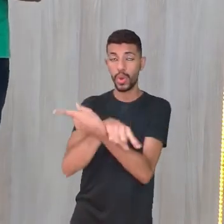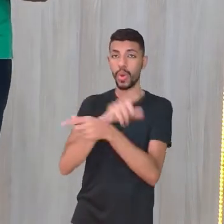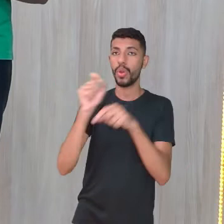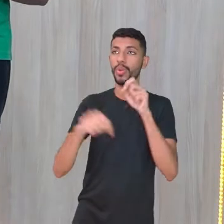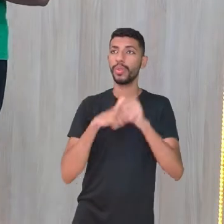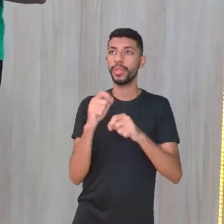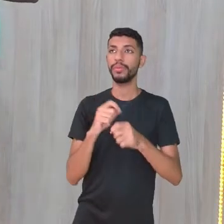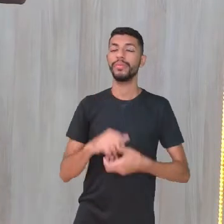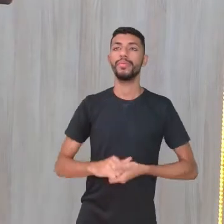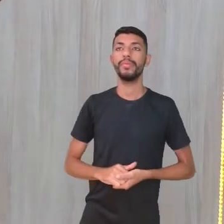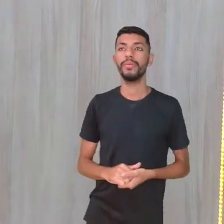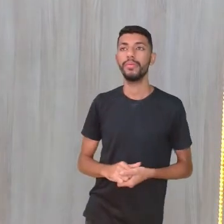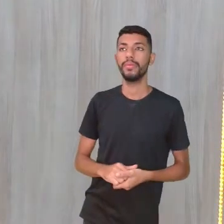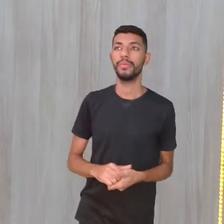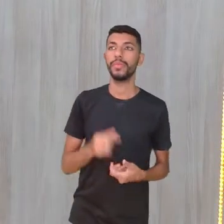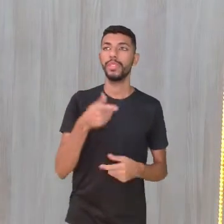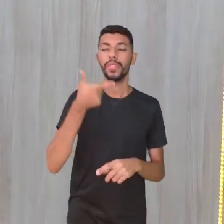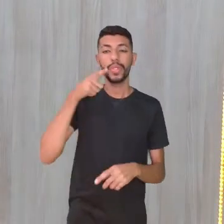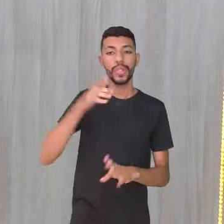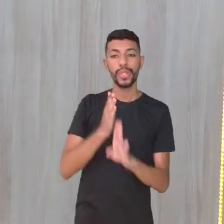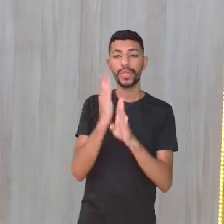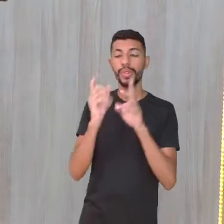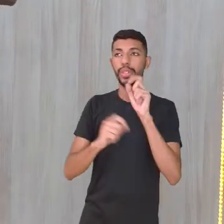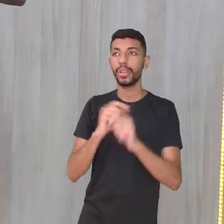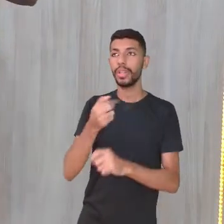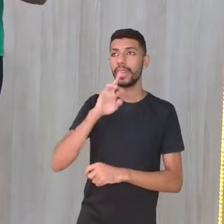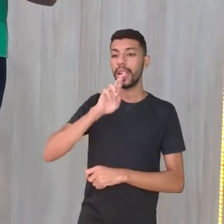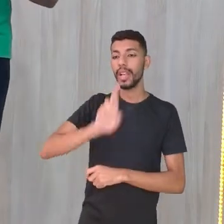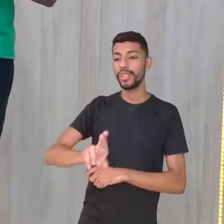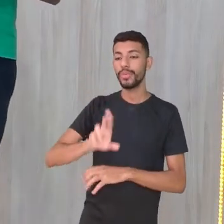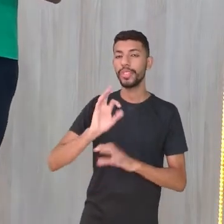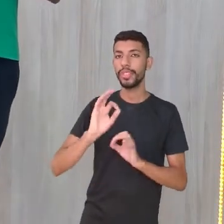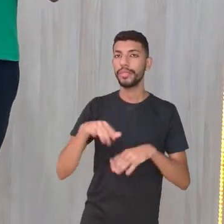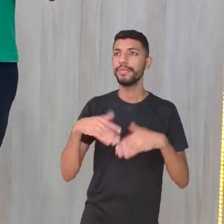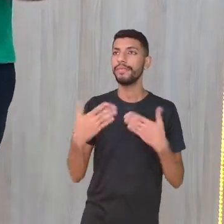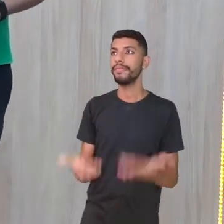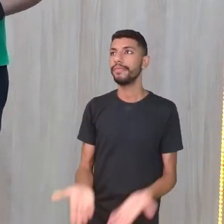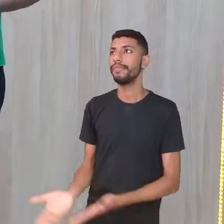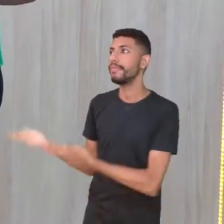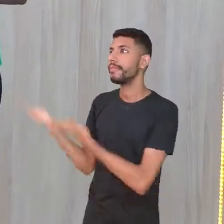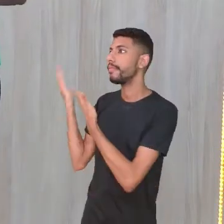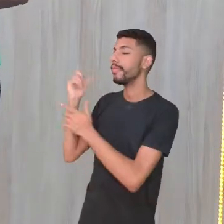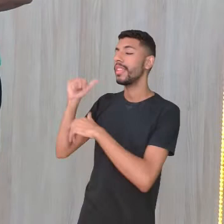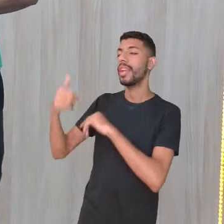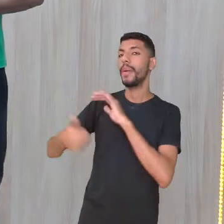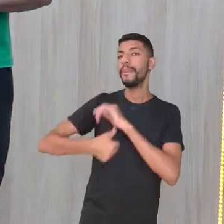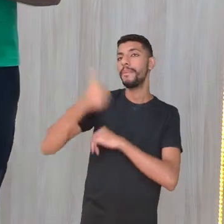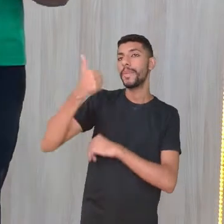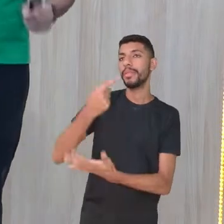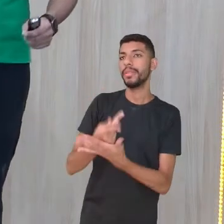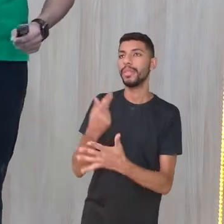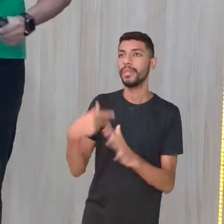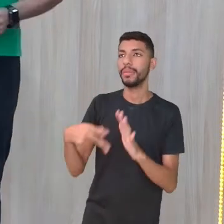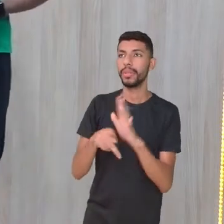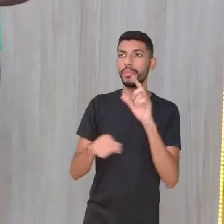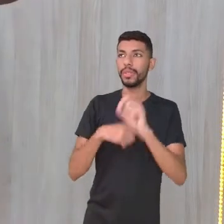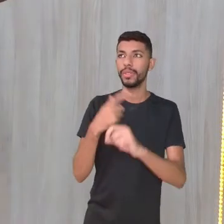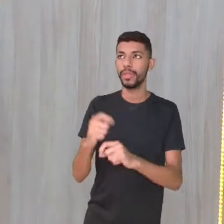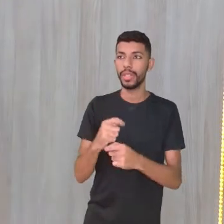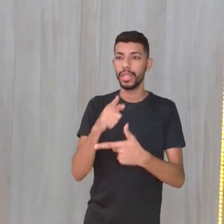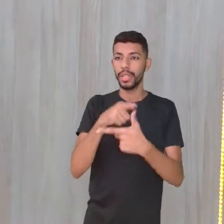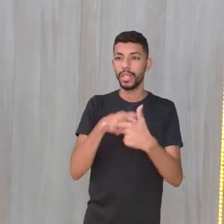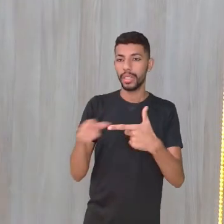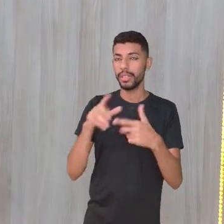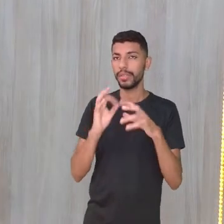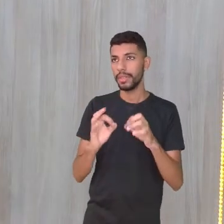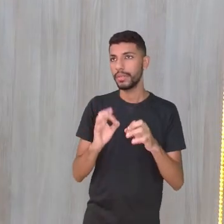dessa fração. E aí você encontra o resultado. Então, esse aí é o primeiro caso da divisão. Estamos